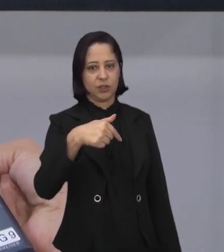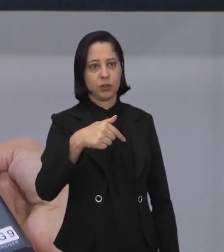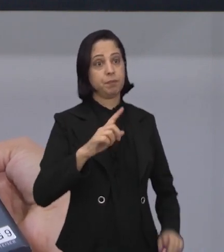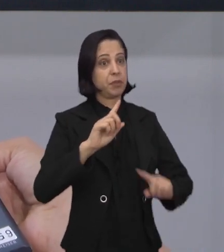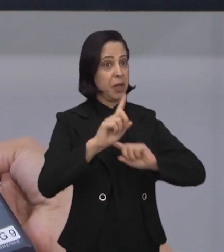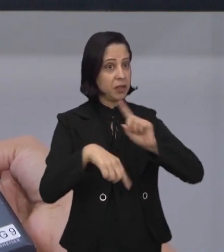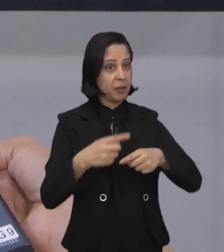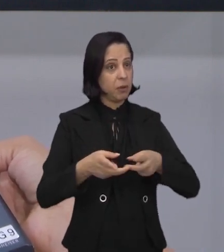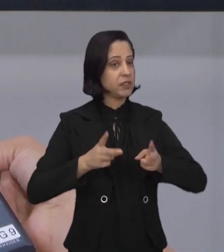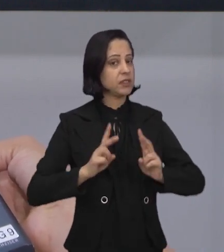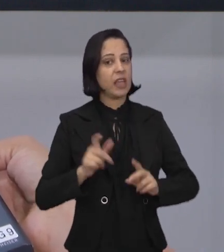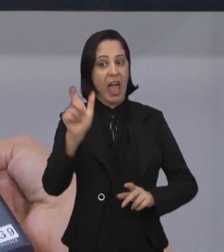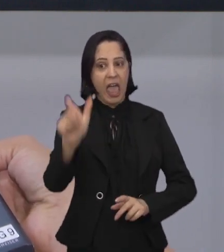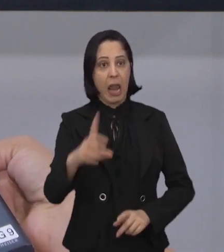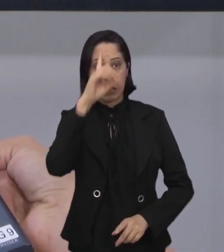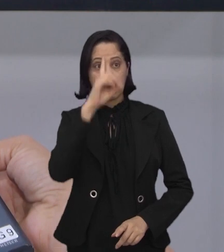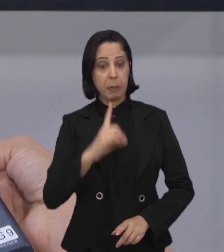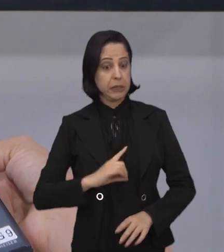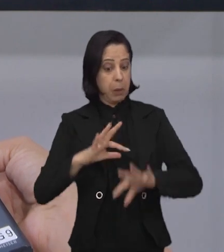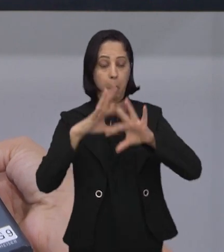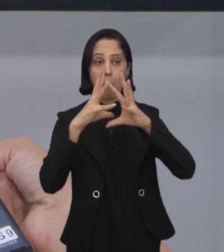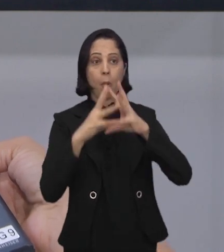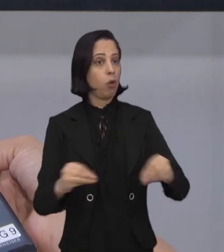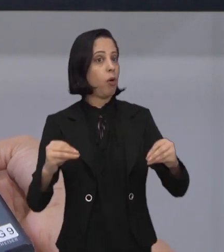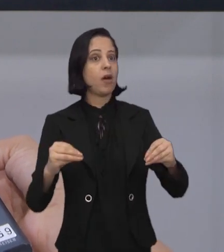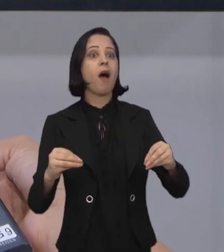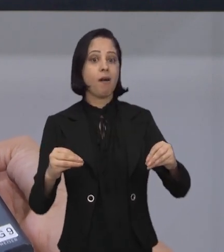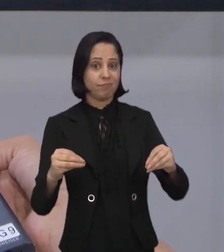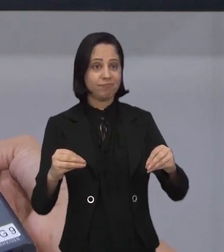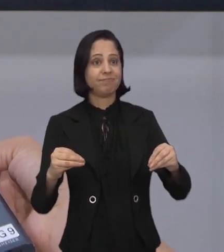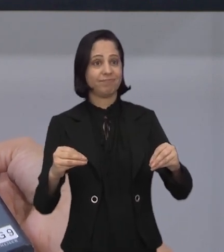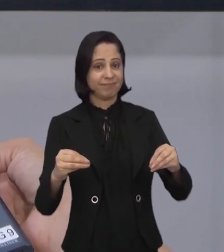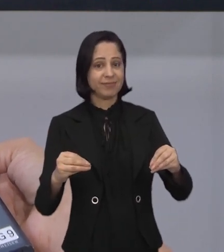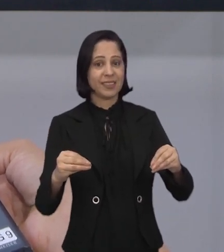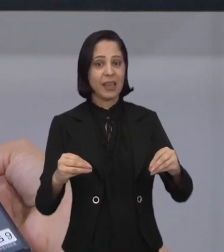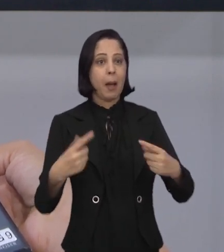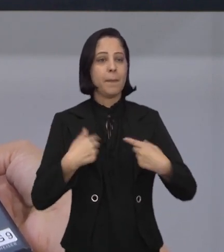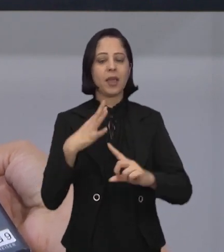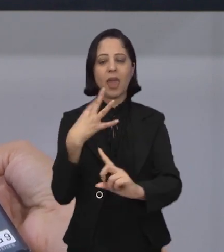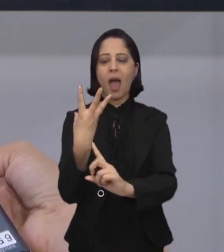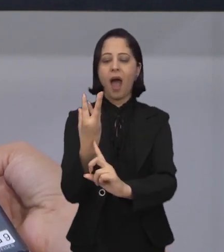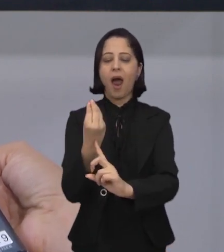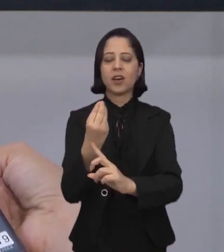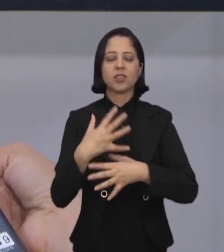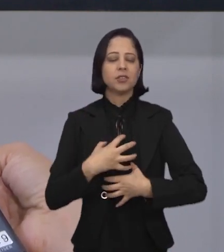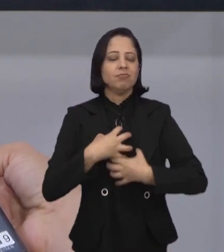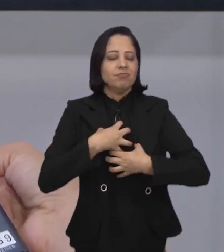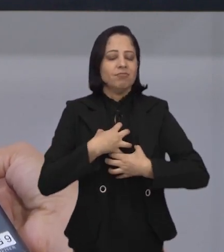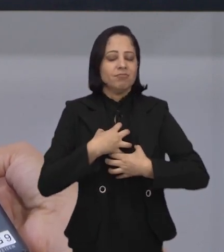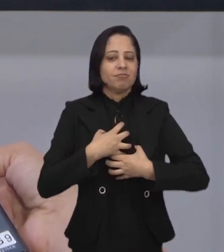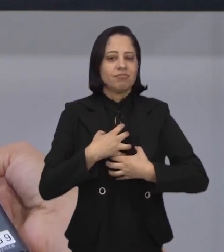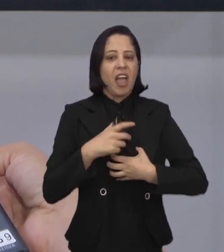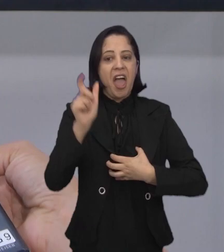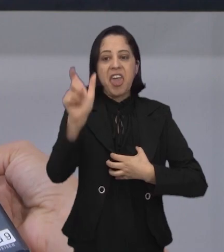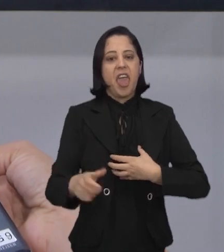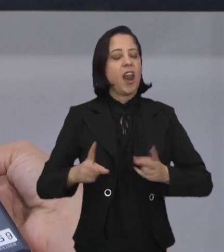que ela participasse, fizesse as figuras, a família toda se uniu e representamos São José Antiga. Aí foi a